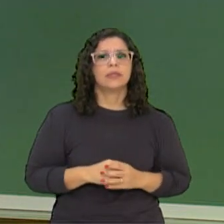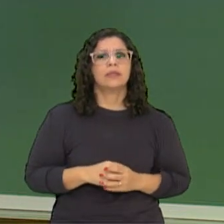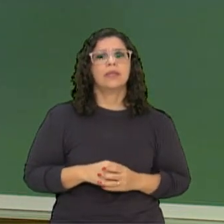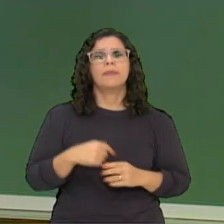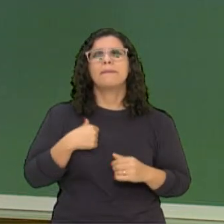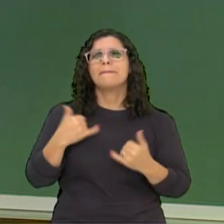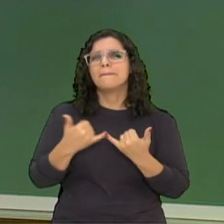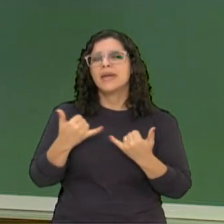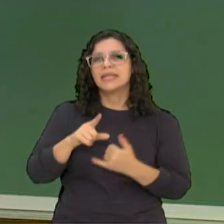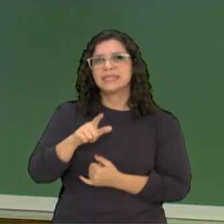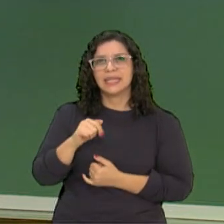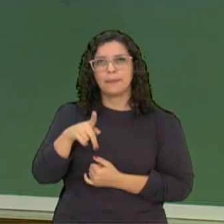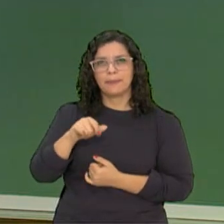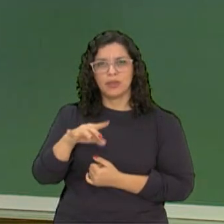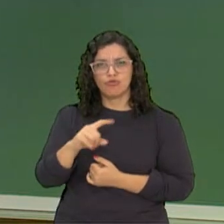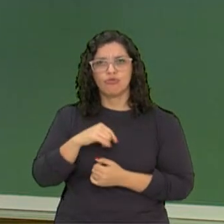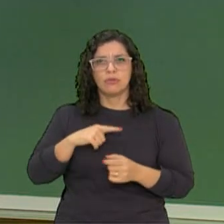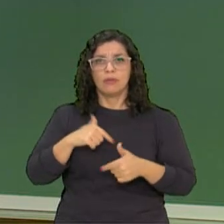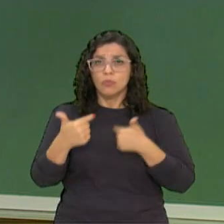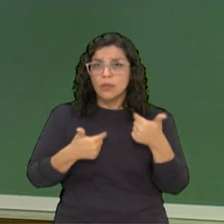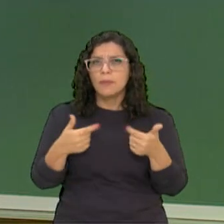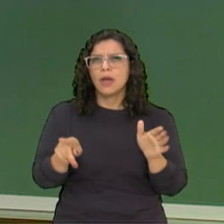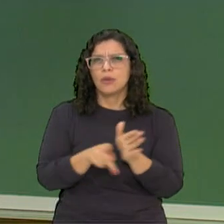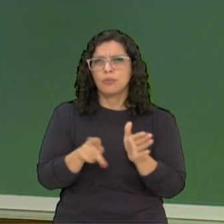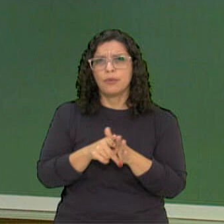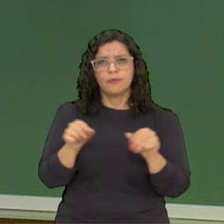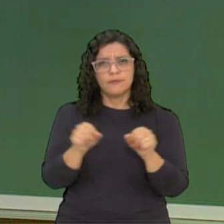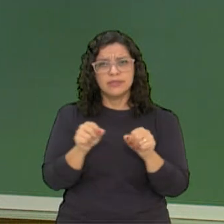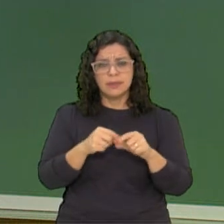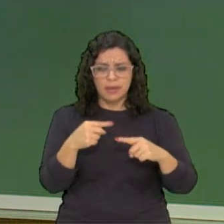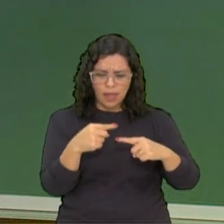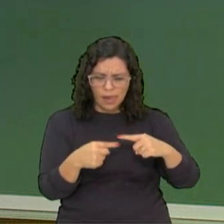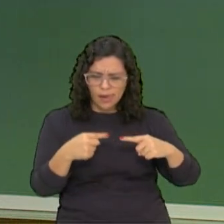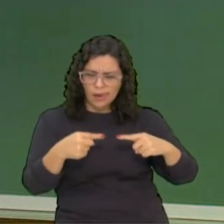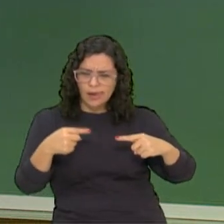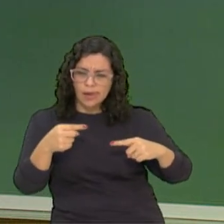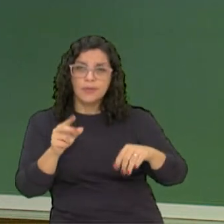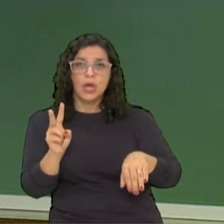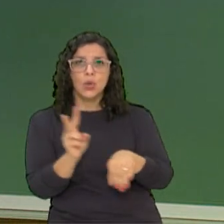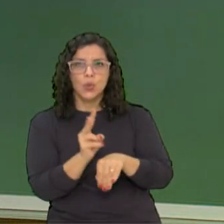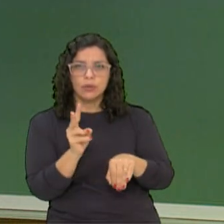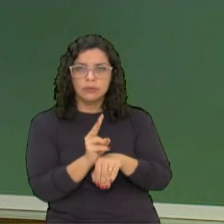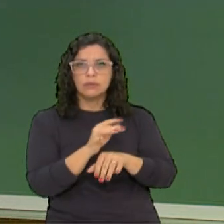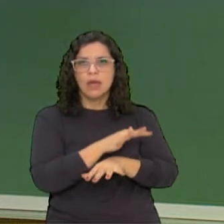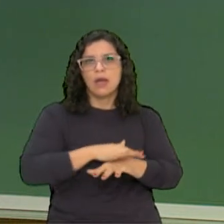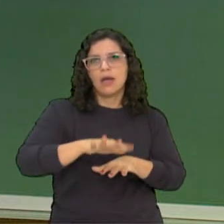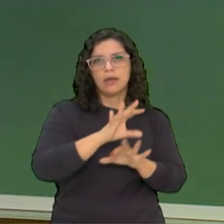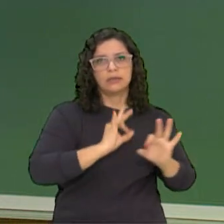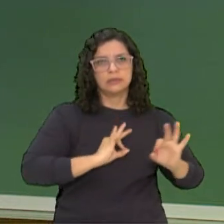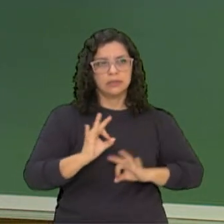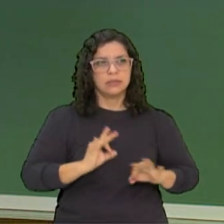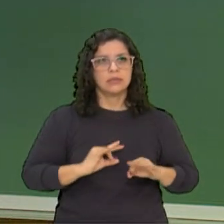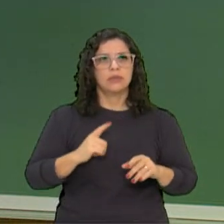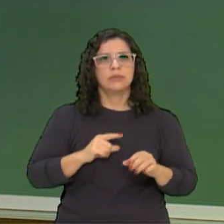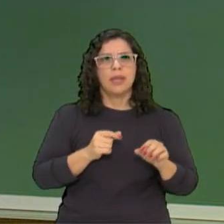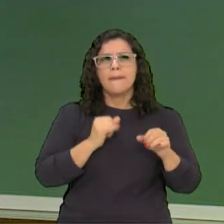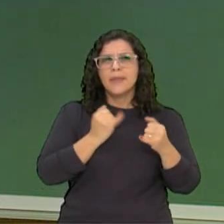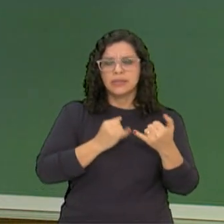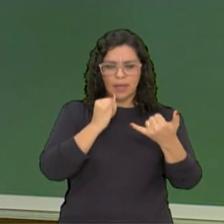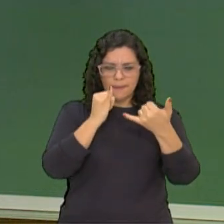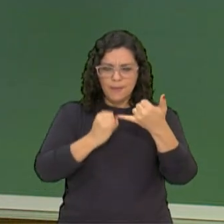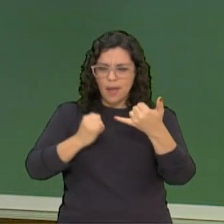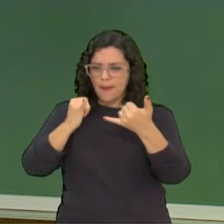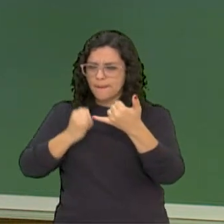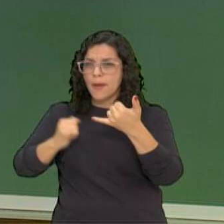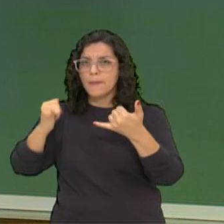lipídica, né, que vai fazer esse trabalho de isolamento e tudo mais ali, de proteção. Os espacinhos entre eles a